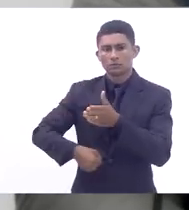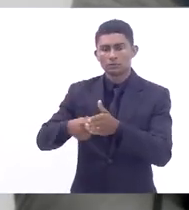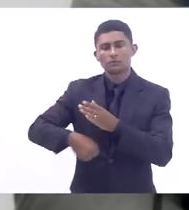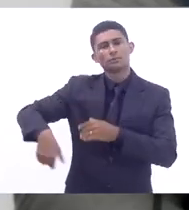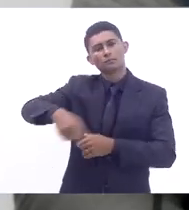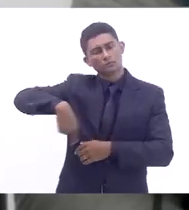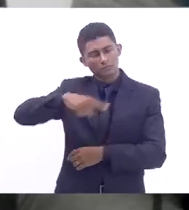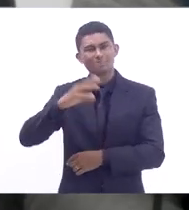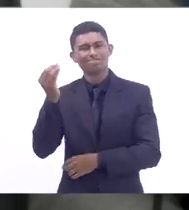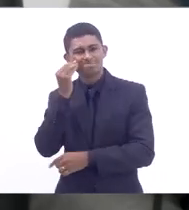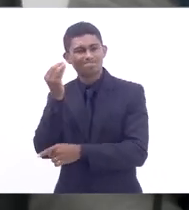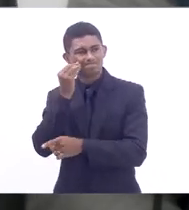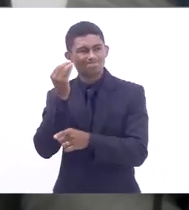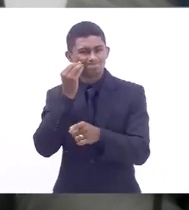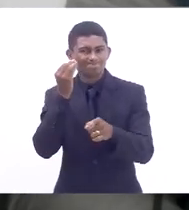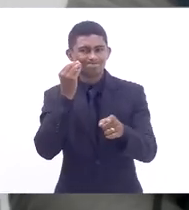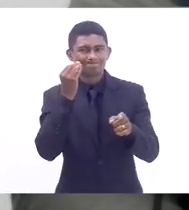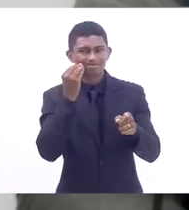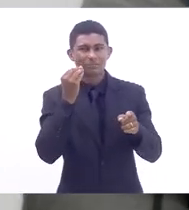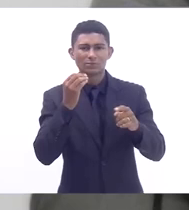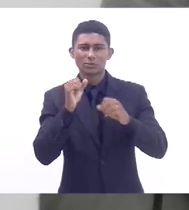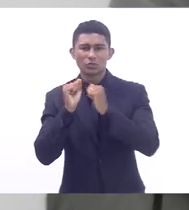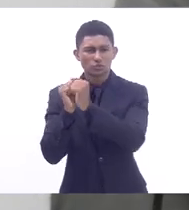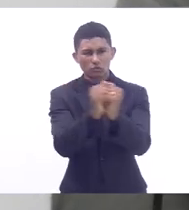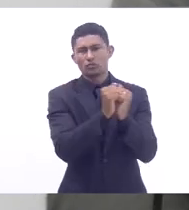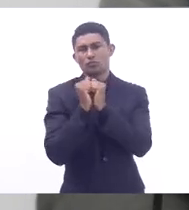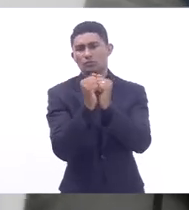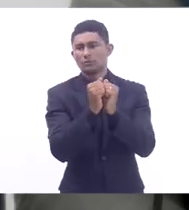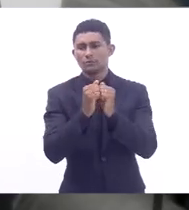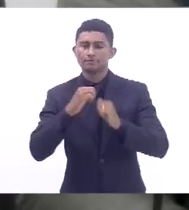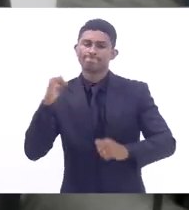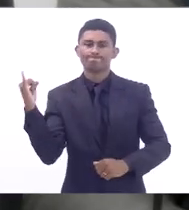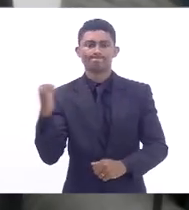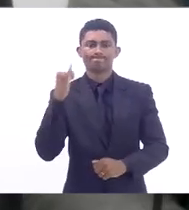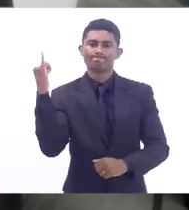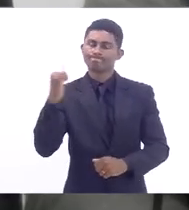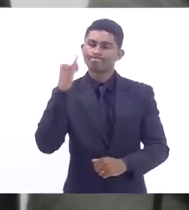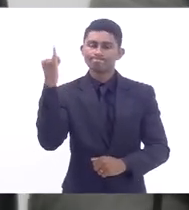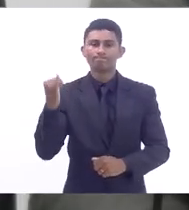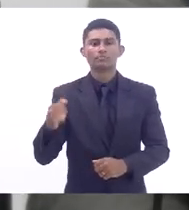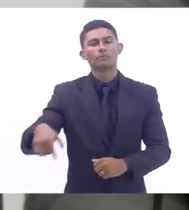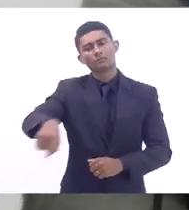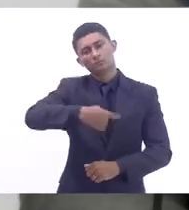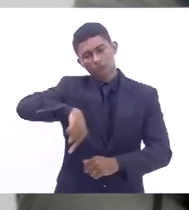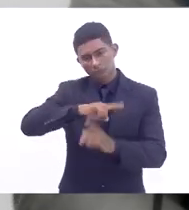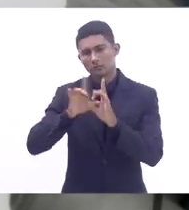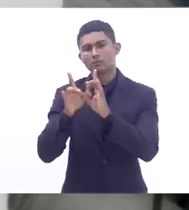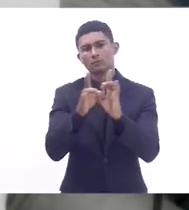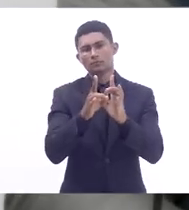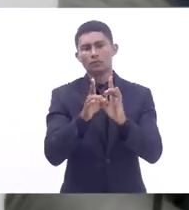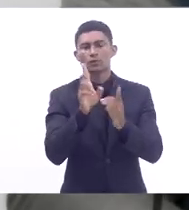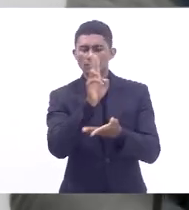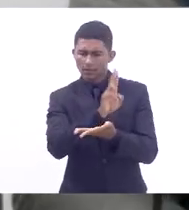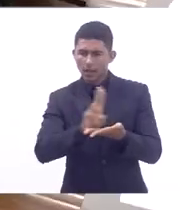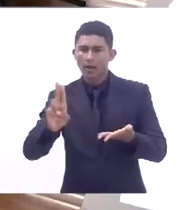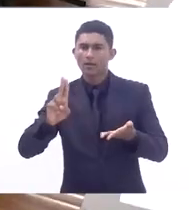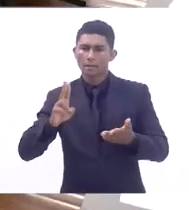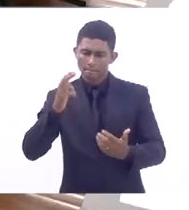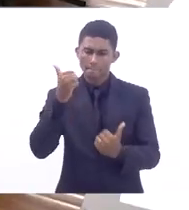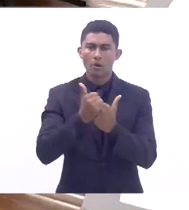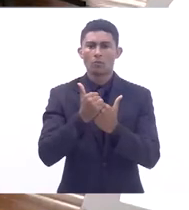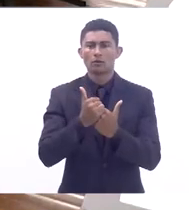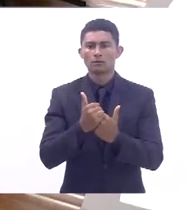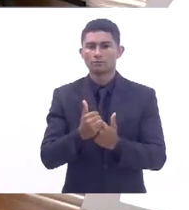tentado aí construir junto Porque a importante que a gente se una para defender a nossa universidade